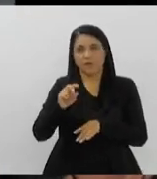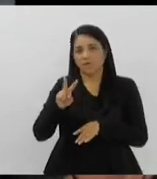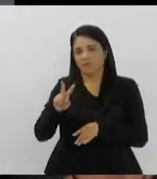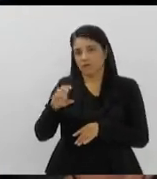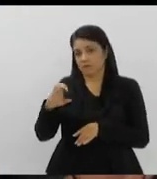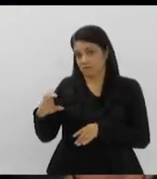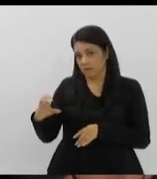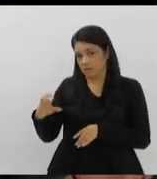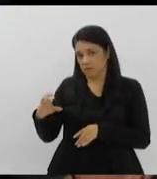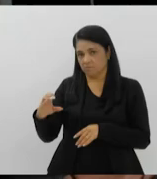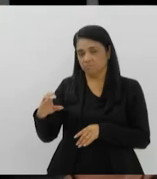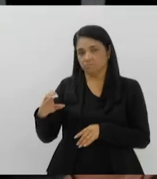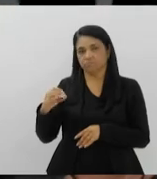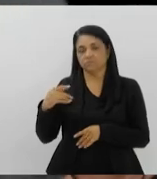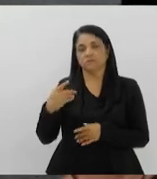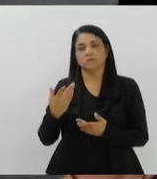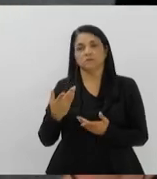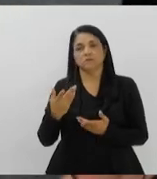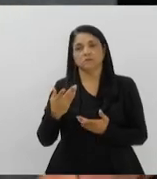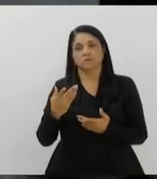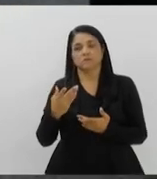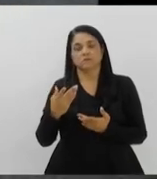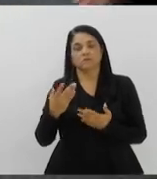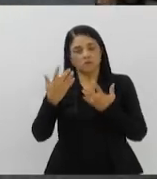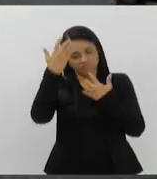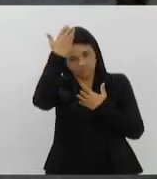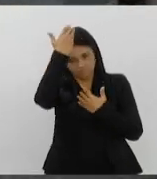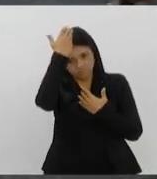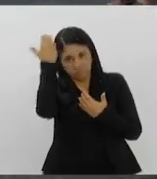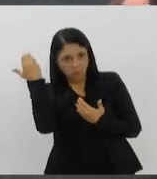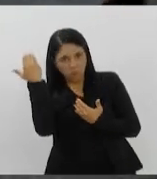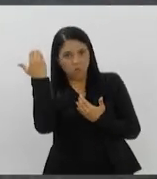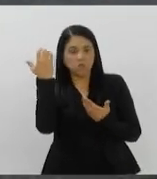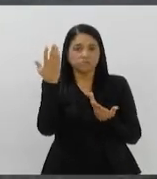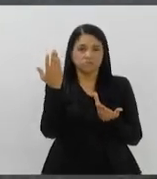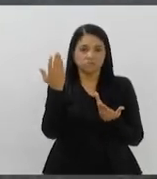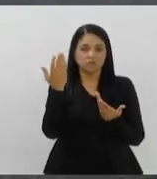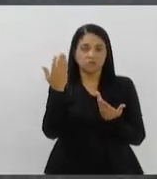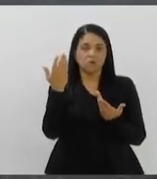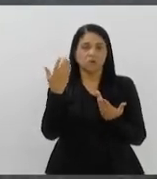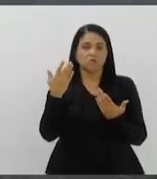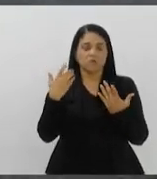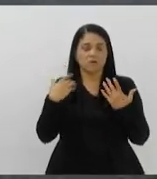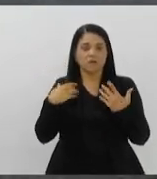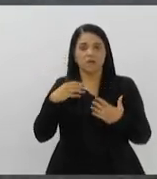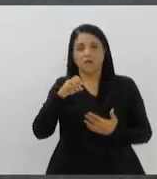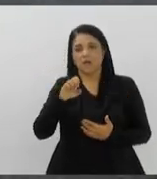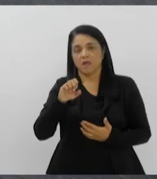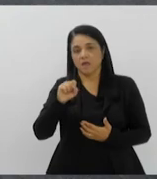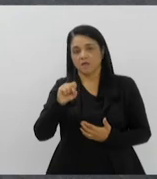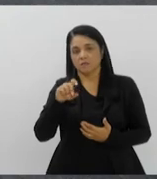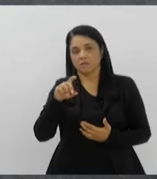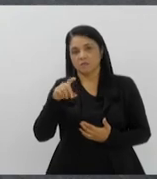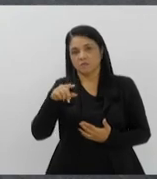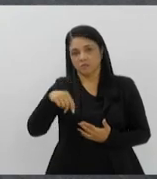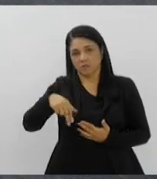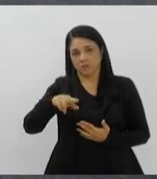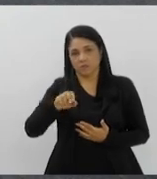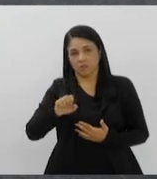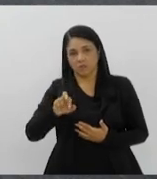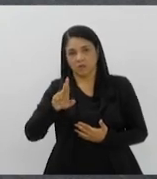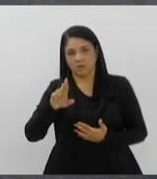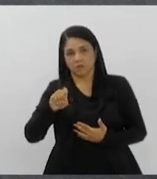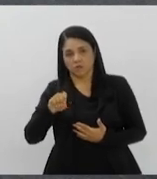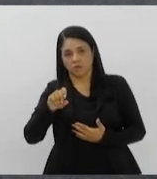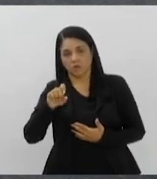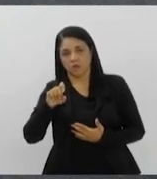mesmo, ou um acidente vascular cerebral, ou mesmo uma esclerose múltipla, pode fazer com que se desenvolva a